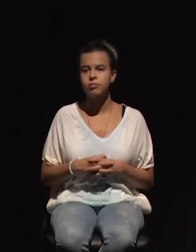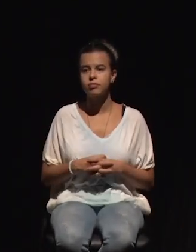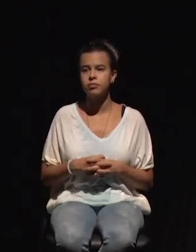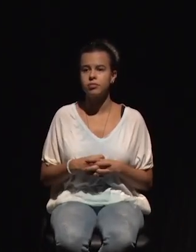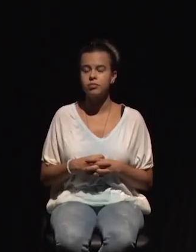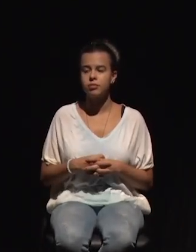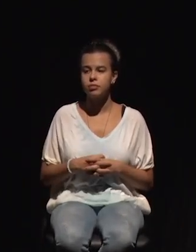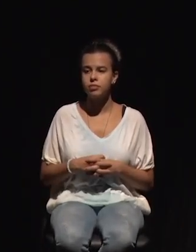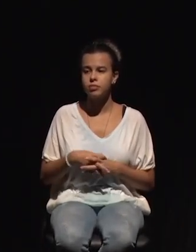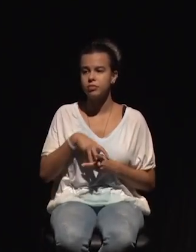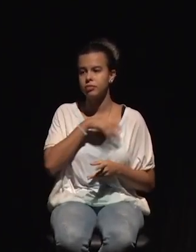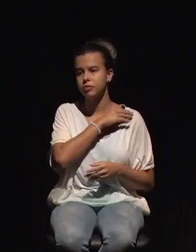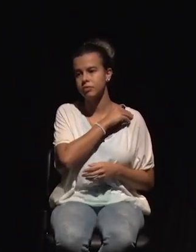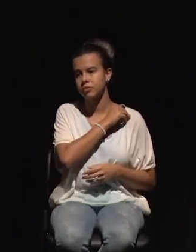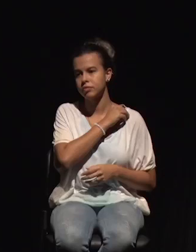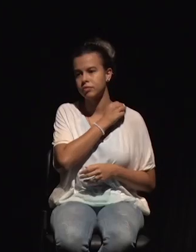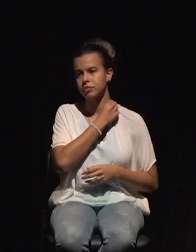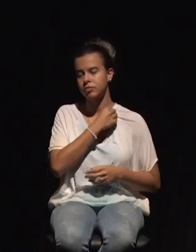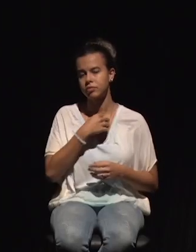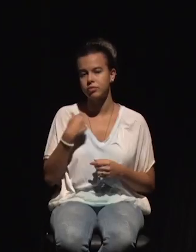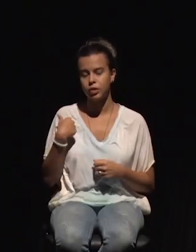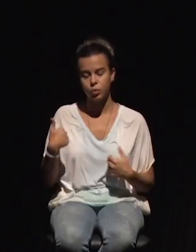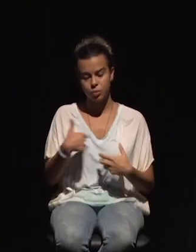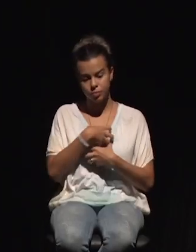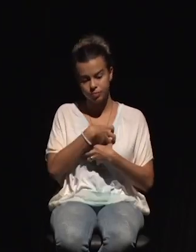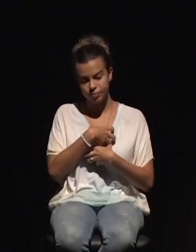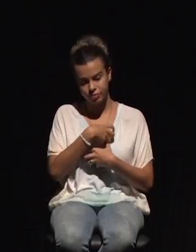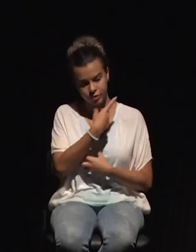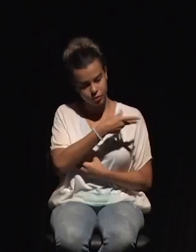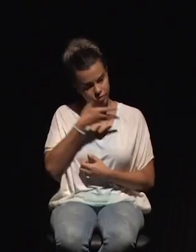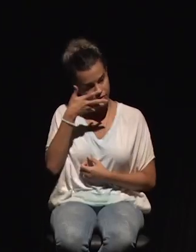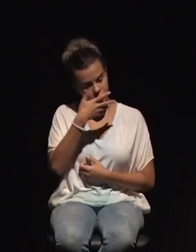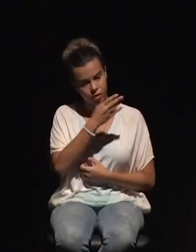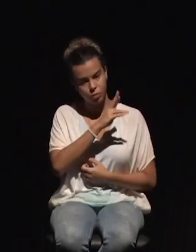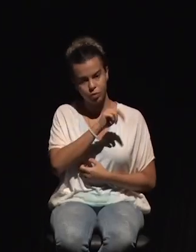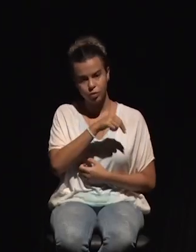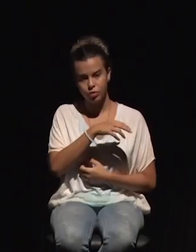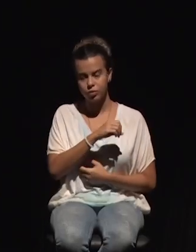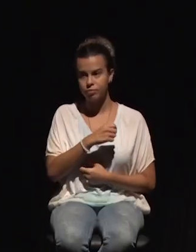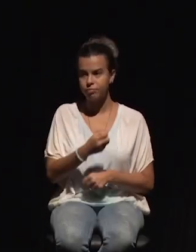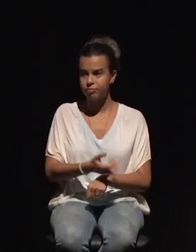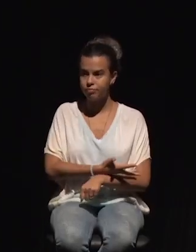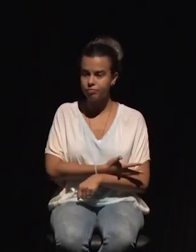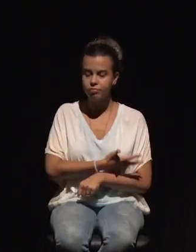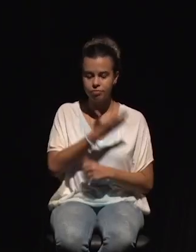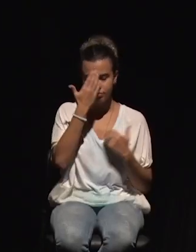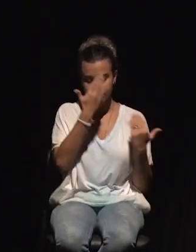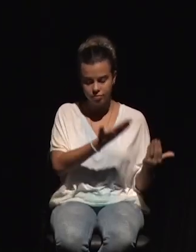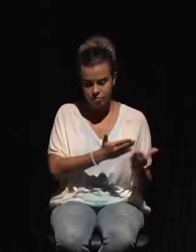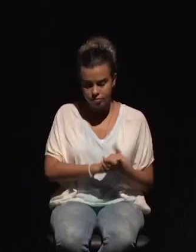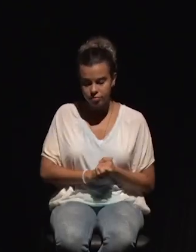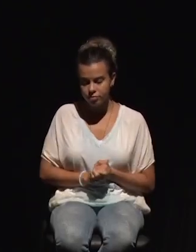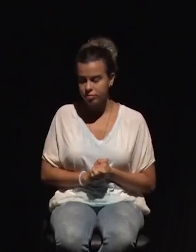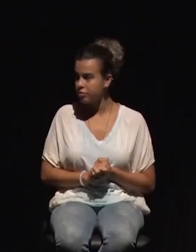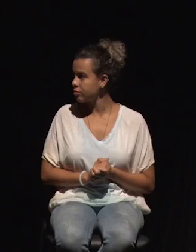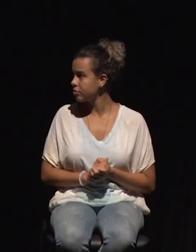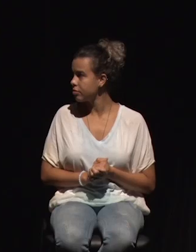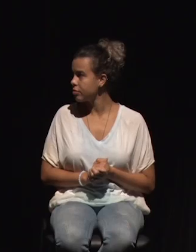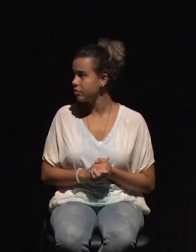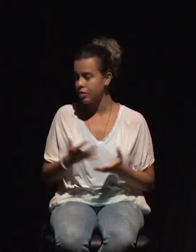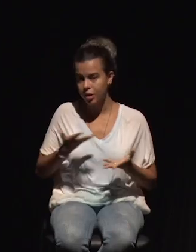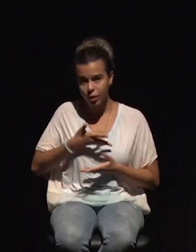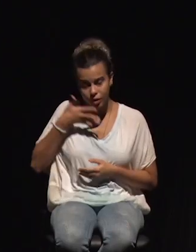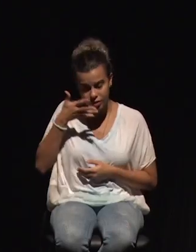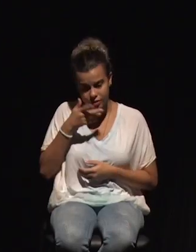é também aqui impactadas pela fala bruno e obrigado difícil mesmo falar